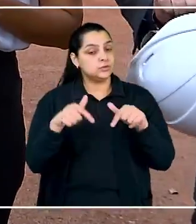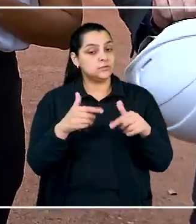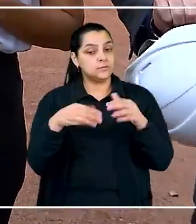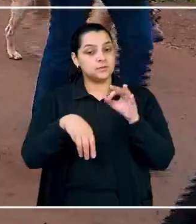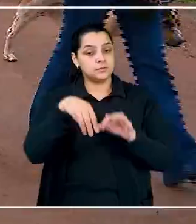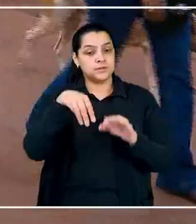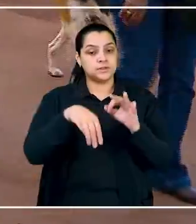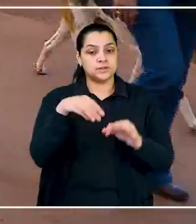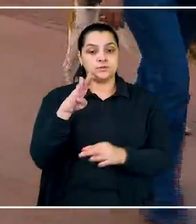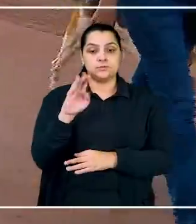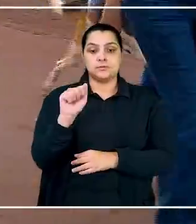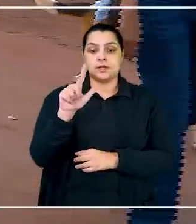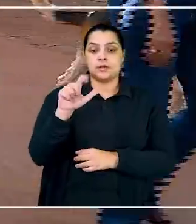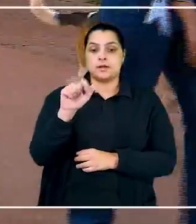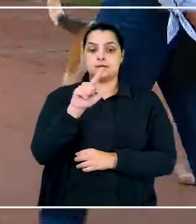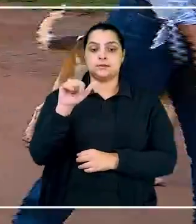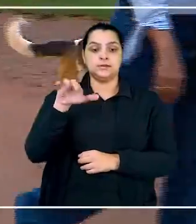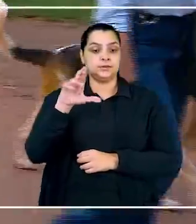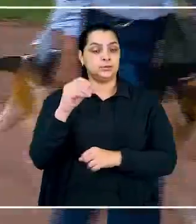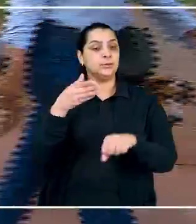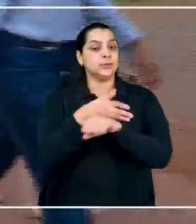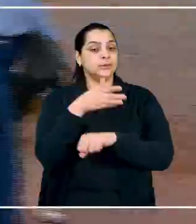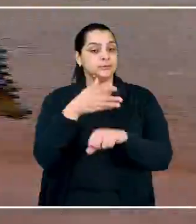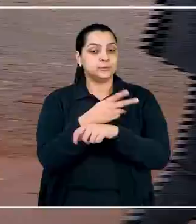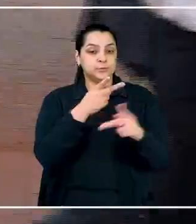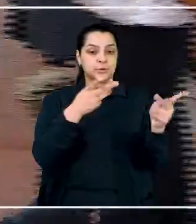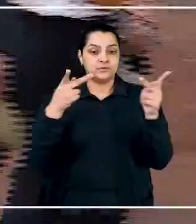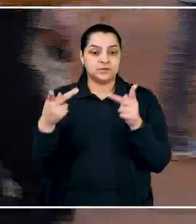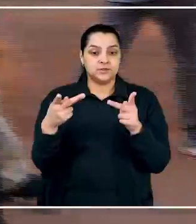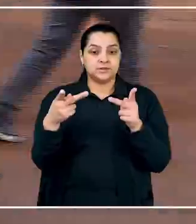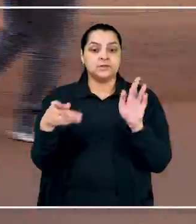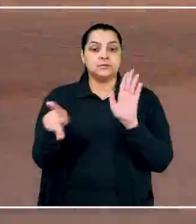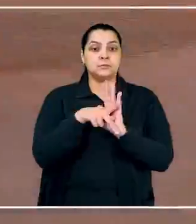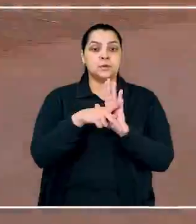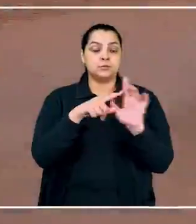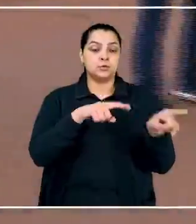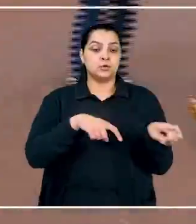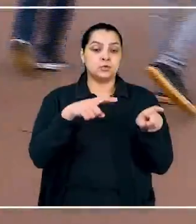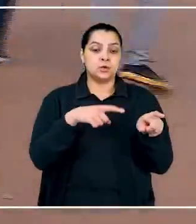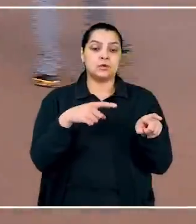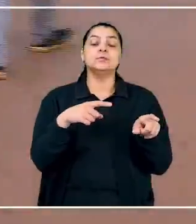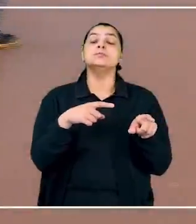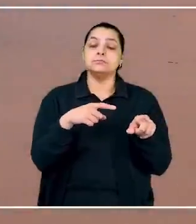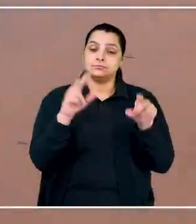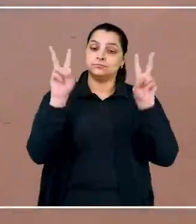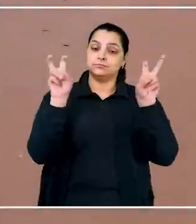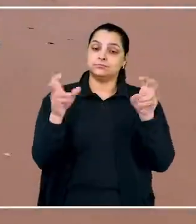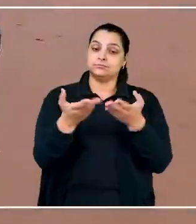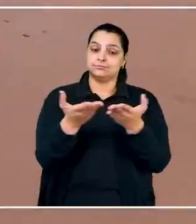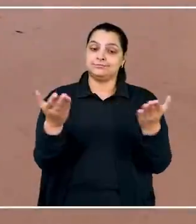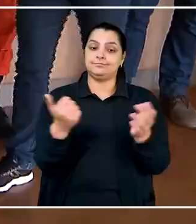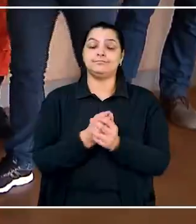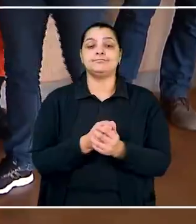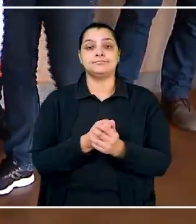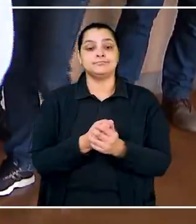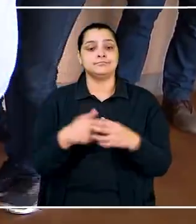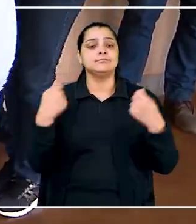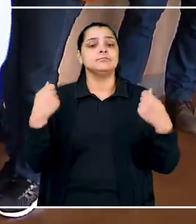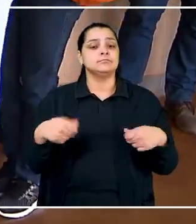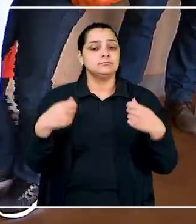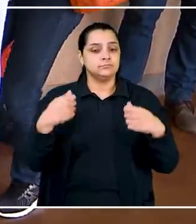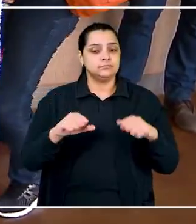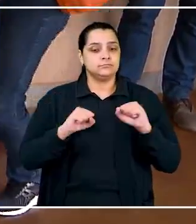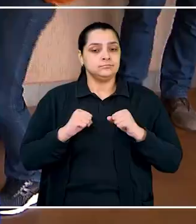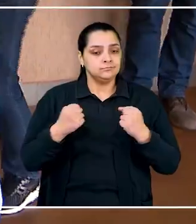do Trabalho, ministro Alberto Balazeiro, participou de uma visita a propriedades rurais para tratar da temática. Para ele,